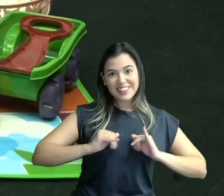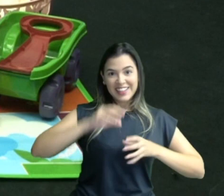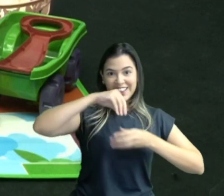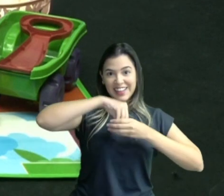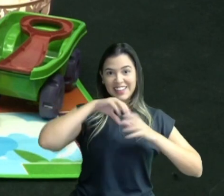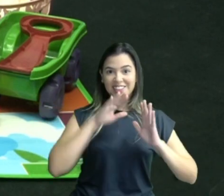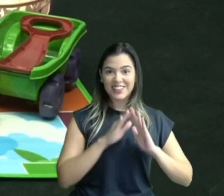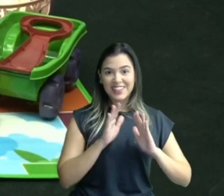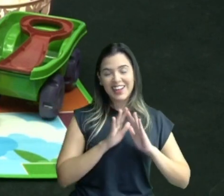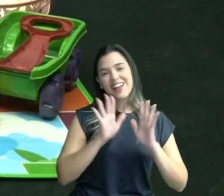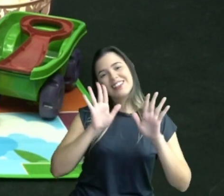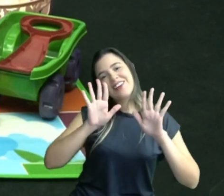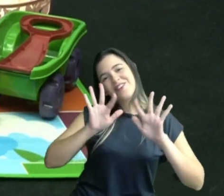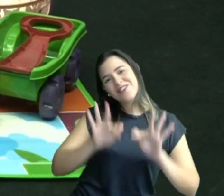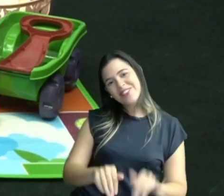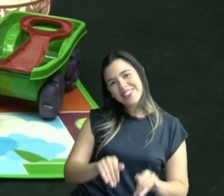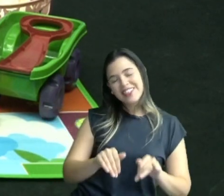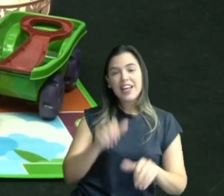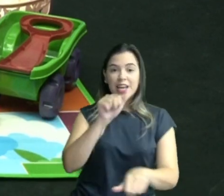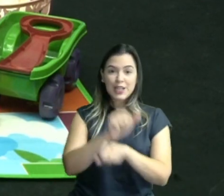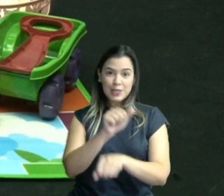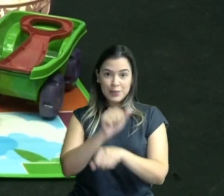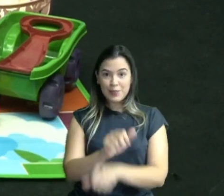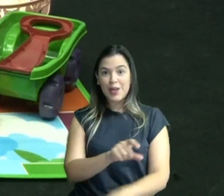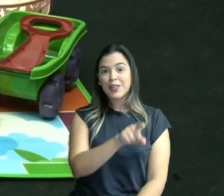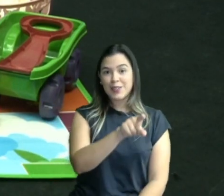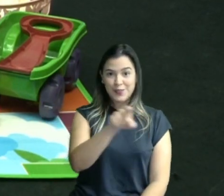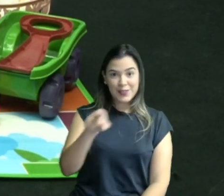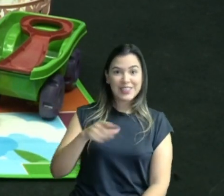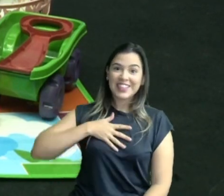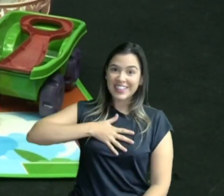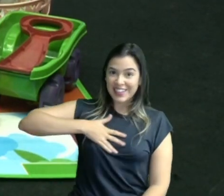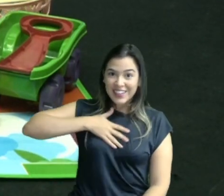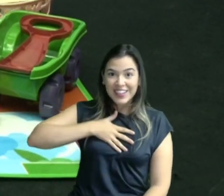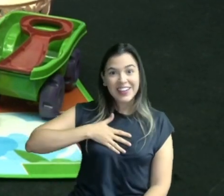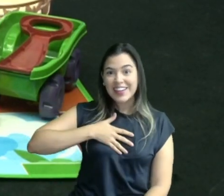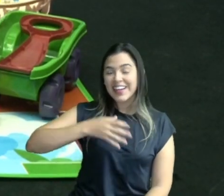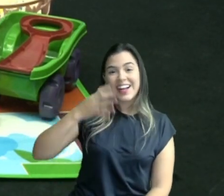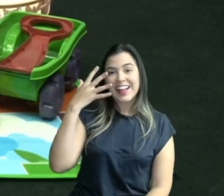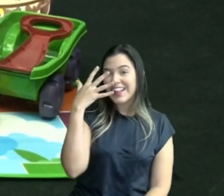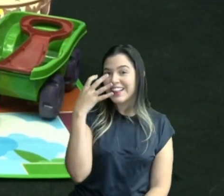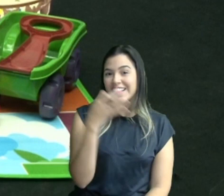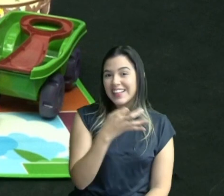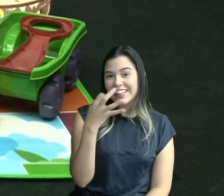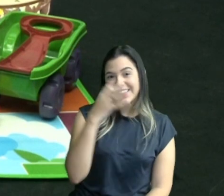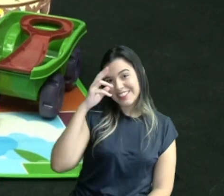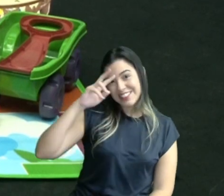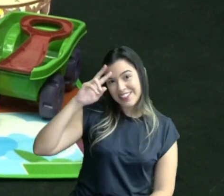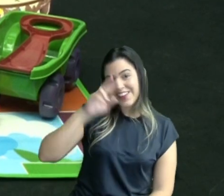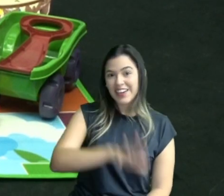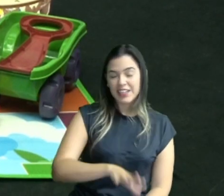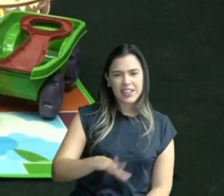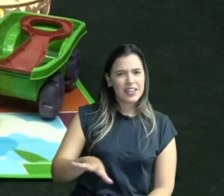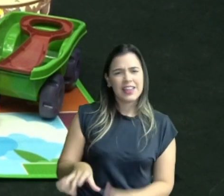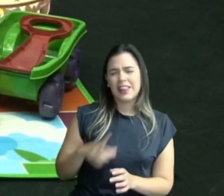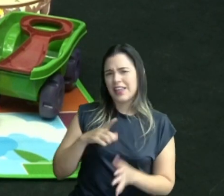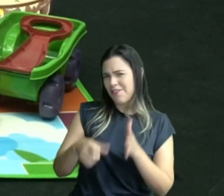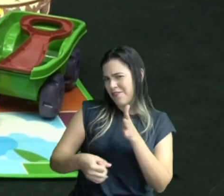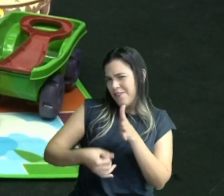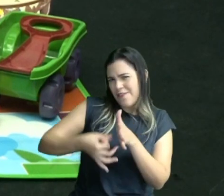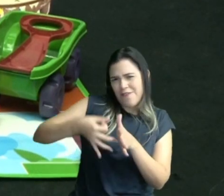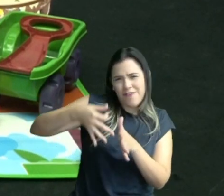própria casa sim espero que vocês tenham gostado dessa linda história crianças teve